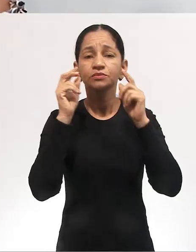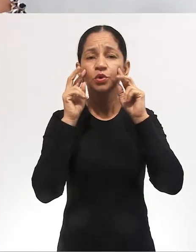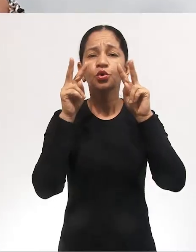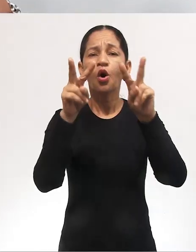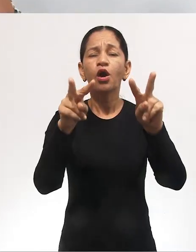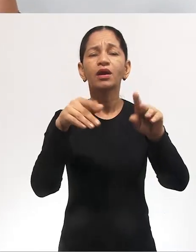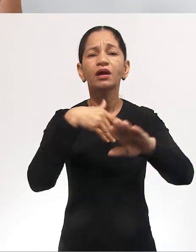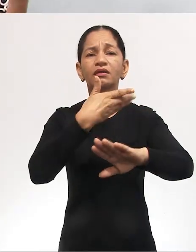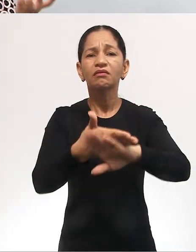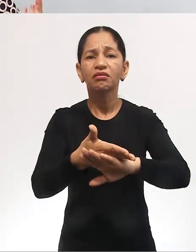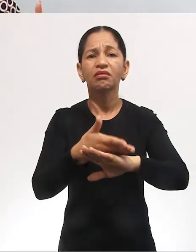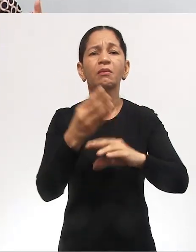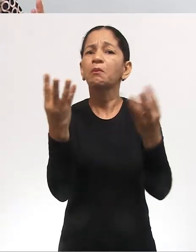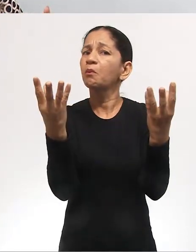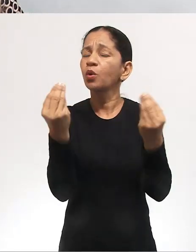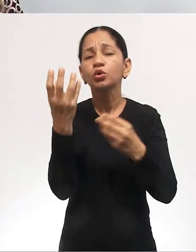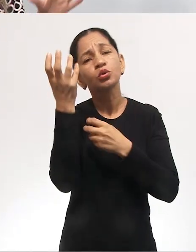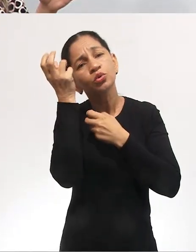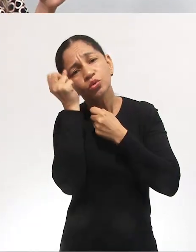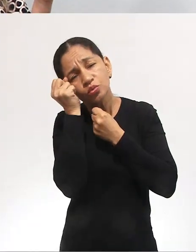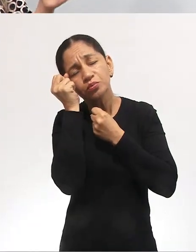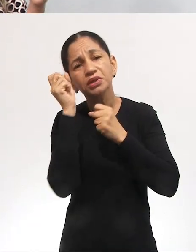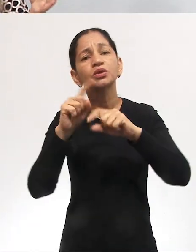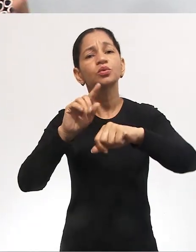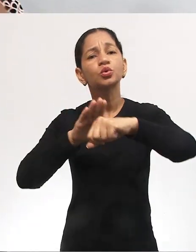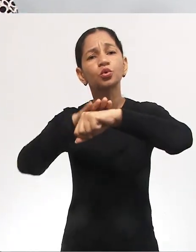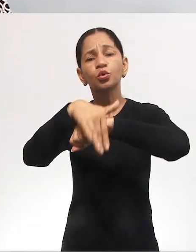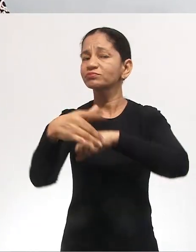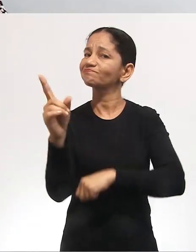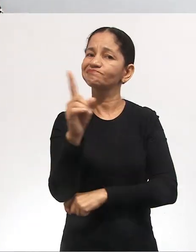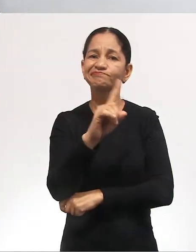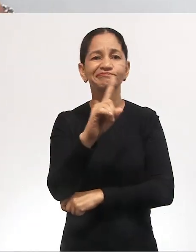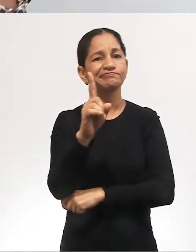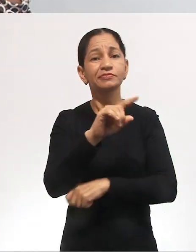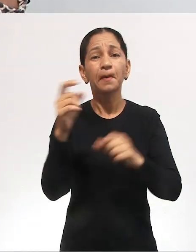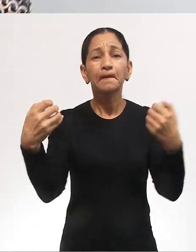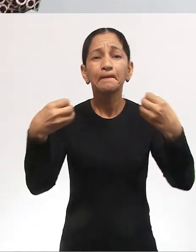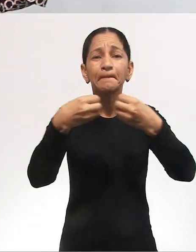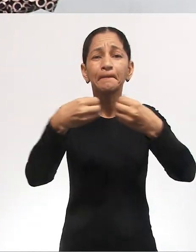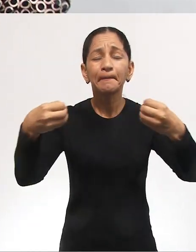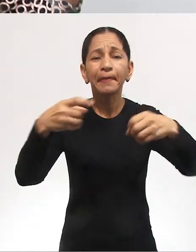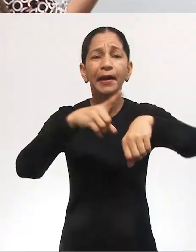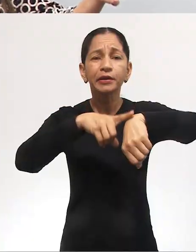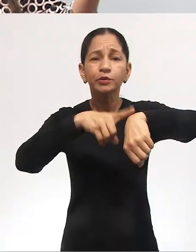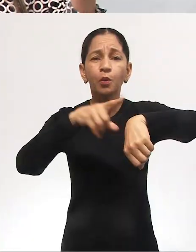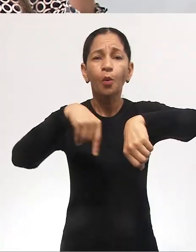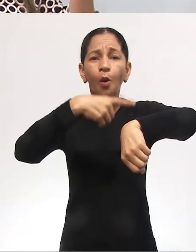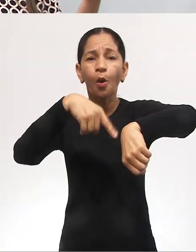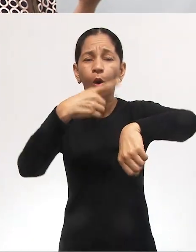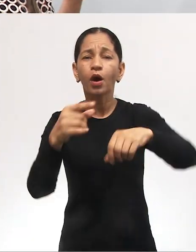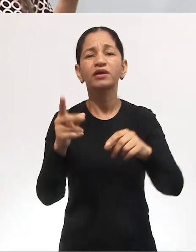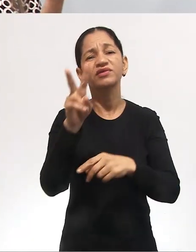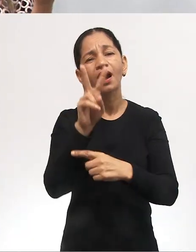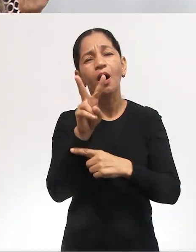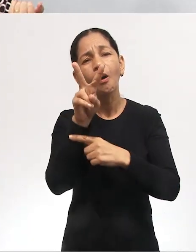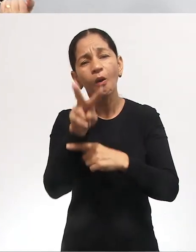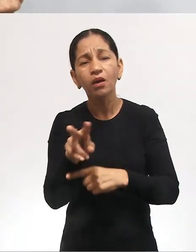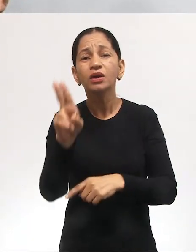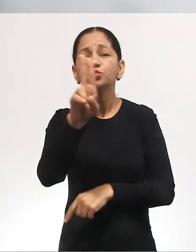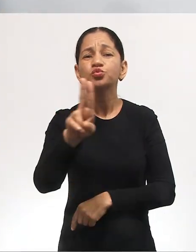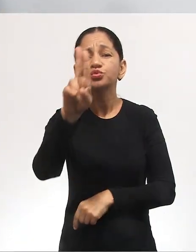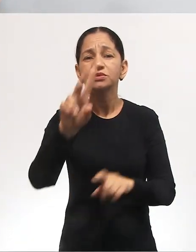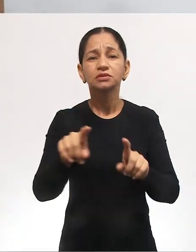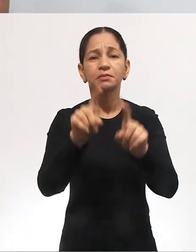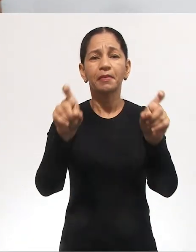ela acaba não dormindo bem também, principalmente muito próximo do horário de ir dormir, né, ficar com essa exposição